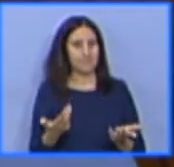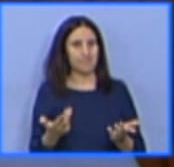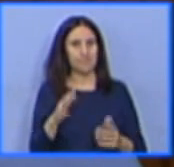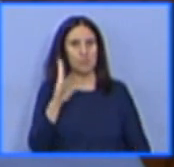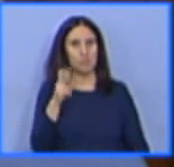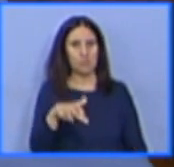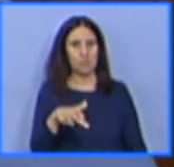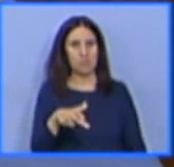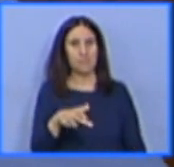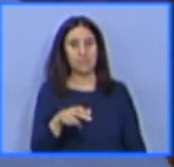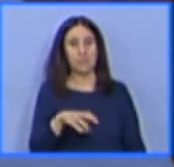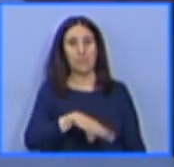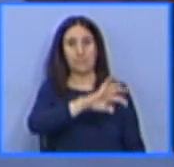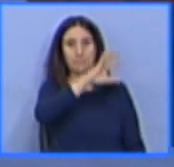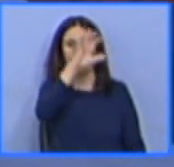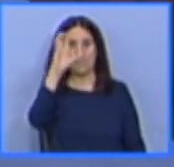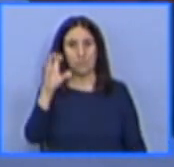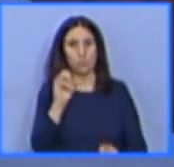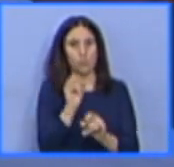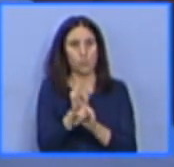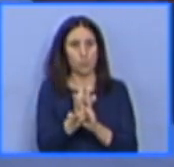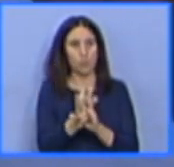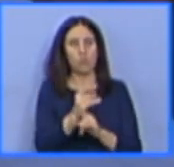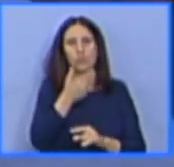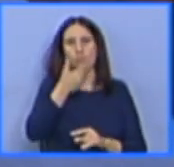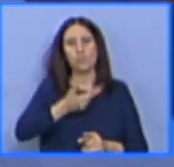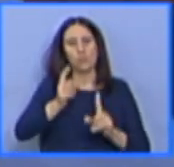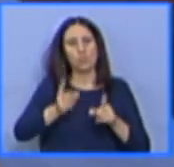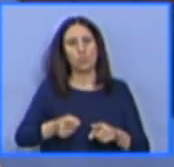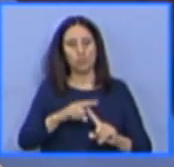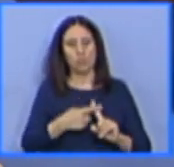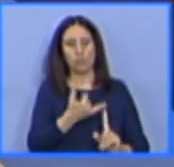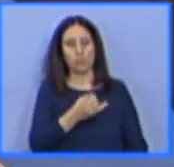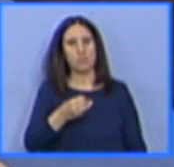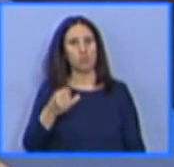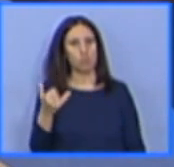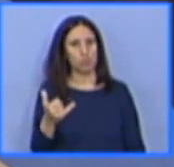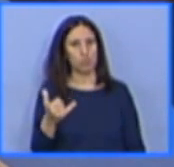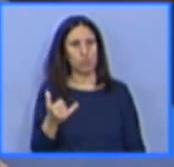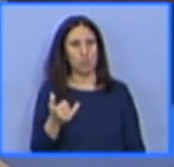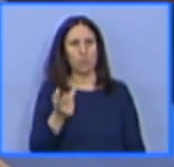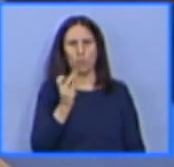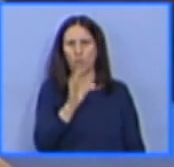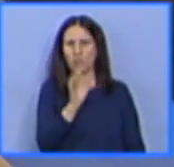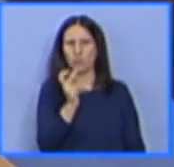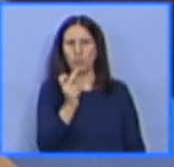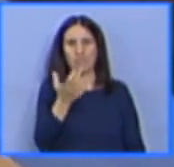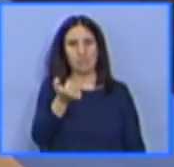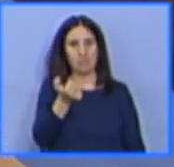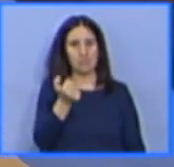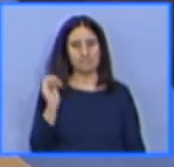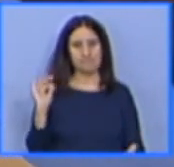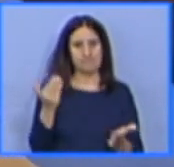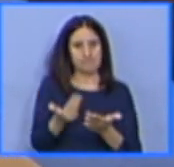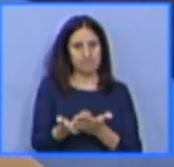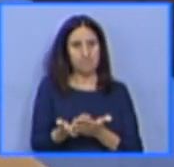Acontece que, nesses outros países, começaram a ver a experiência que já vem de 2002, portanto, é uma experiência com 14, 15 anos,